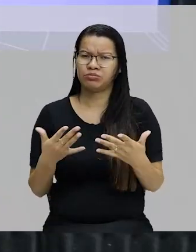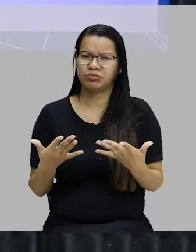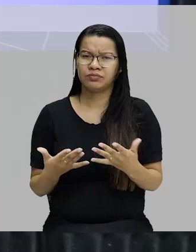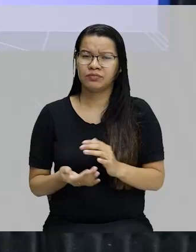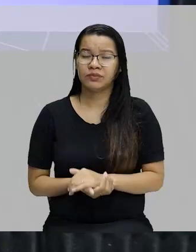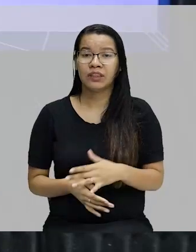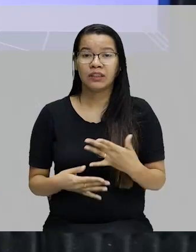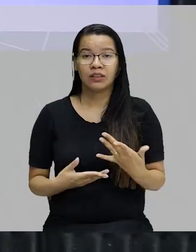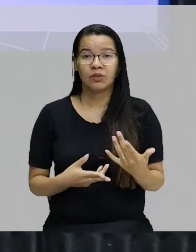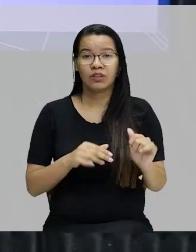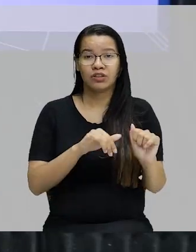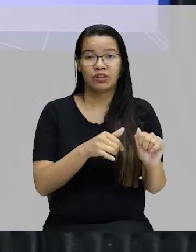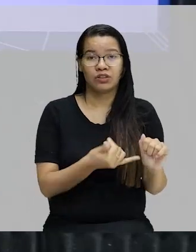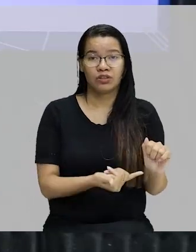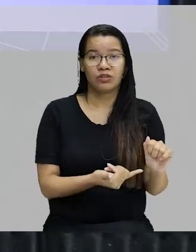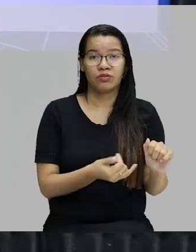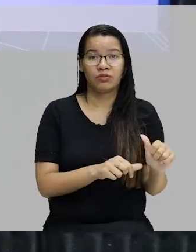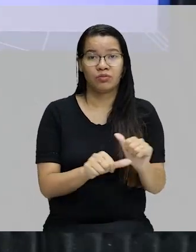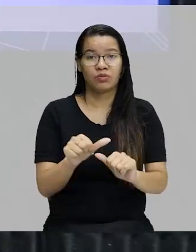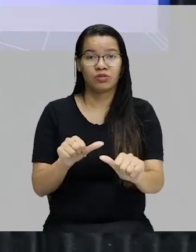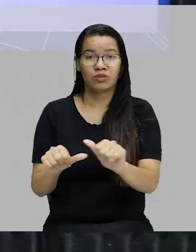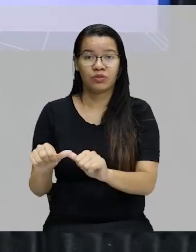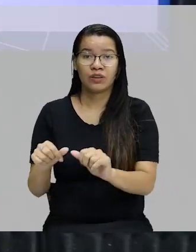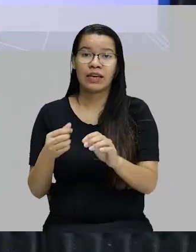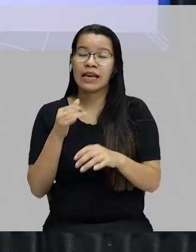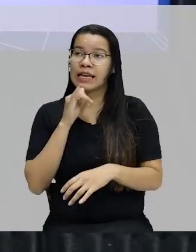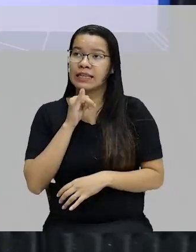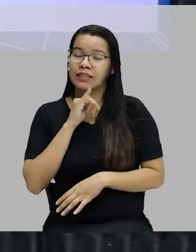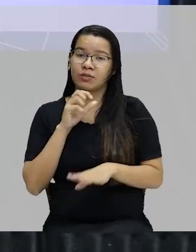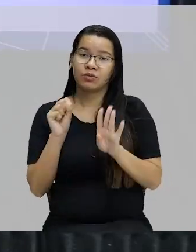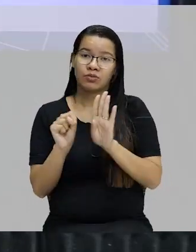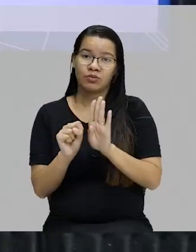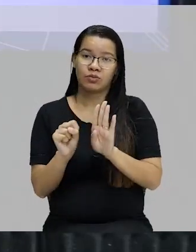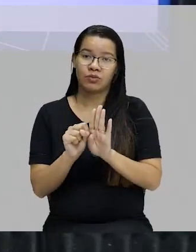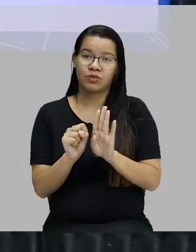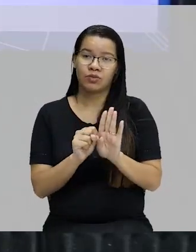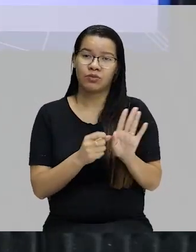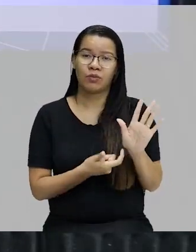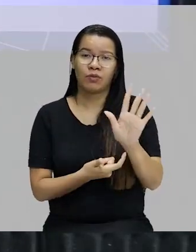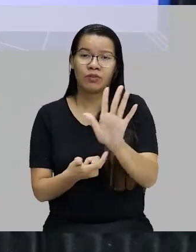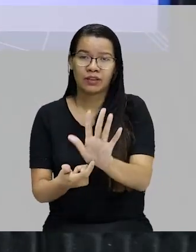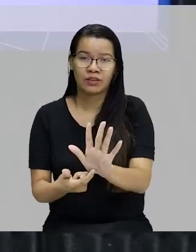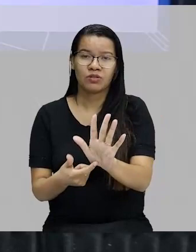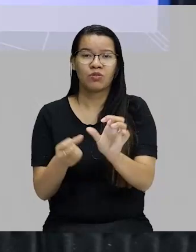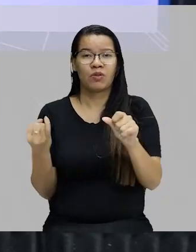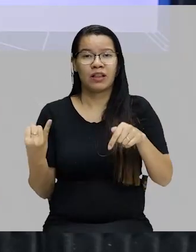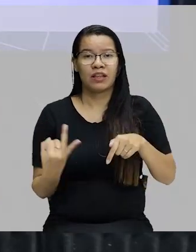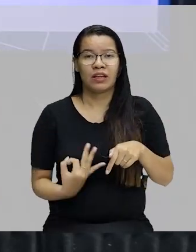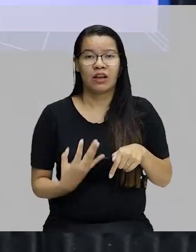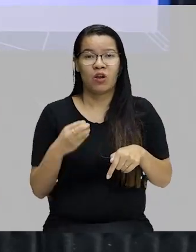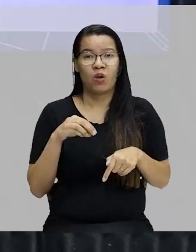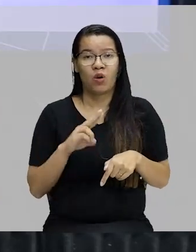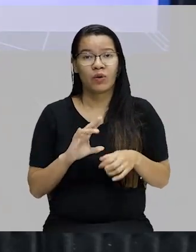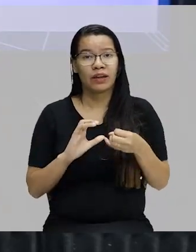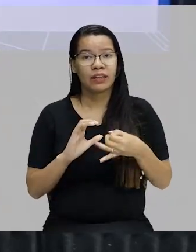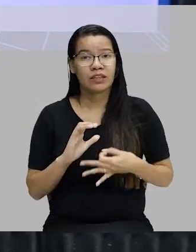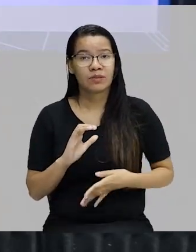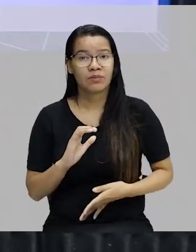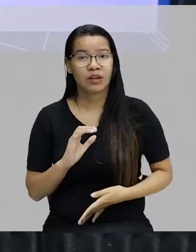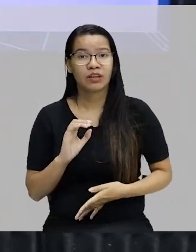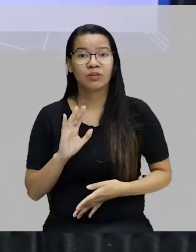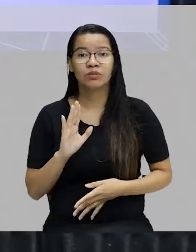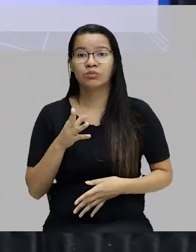Então, o adjetivo, ele modifica um substantivo. Ele oferece qualidade ou característica para um nome, enquanto